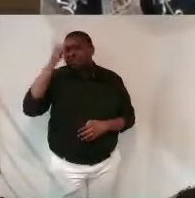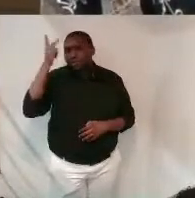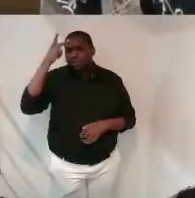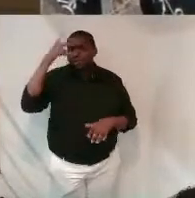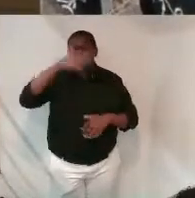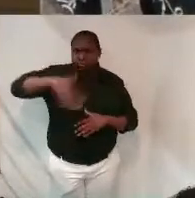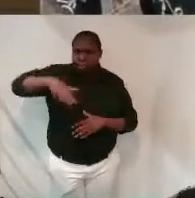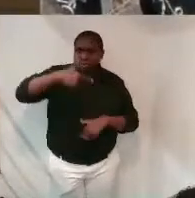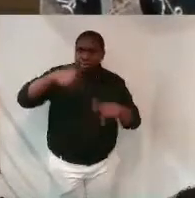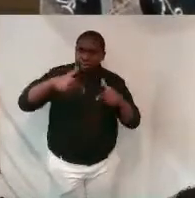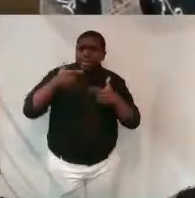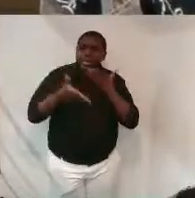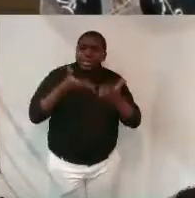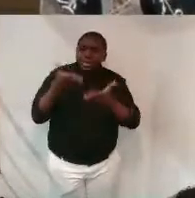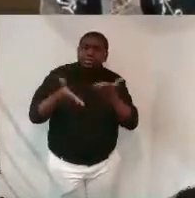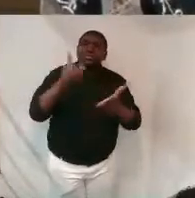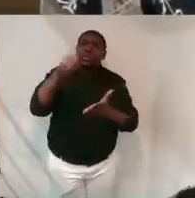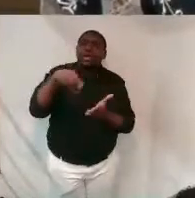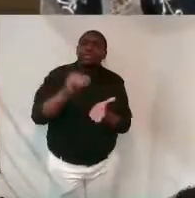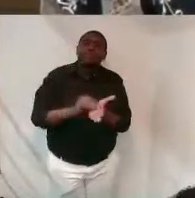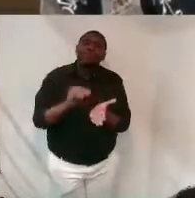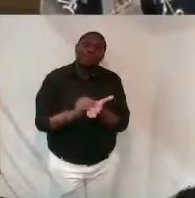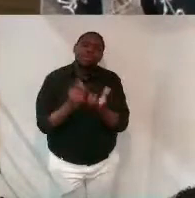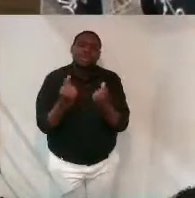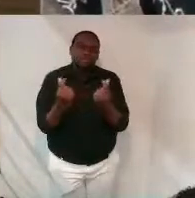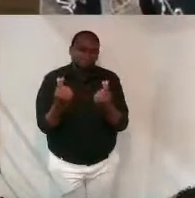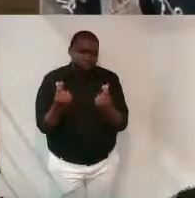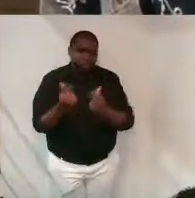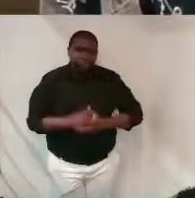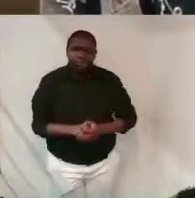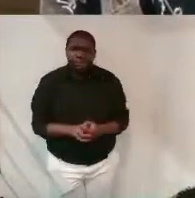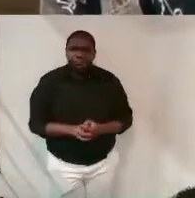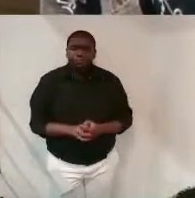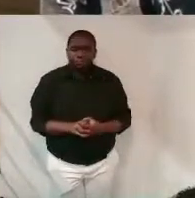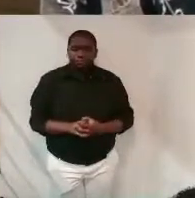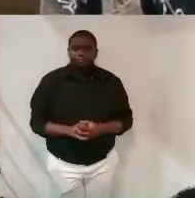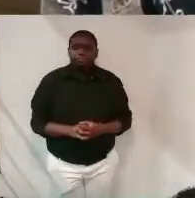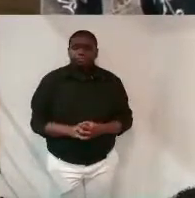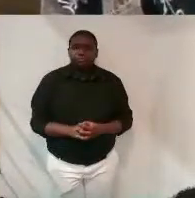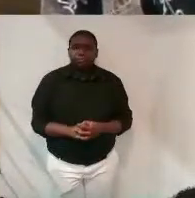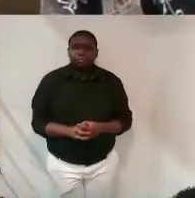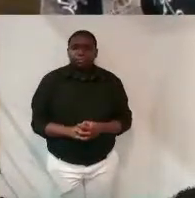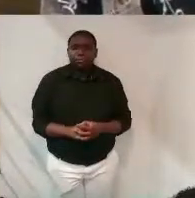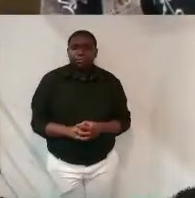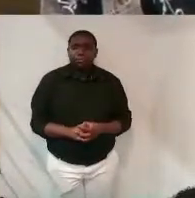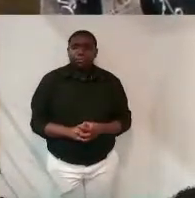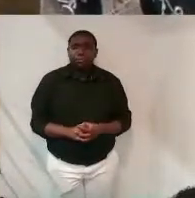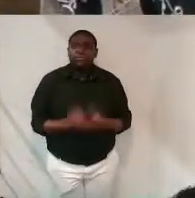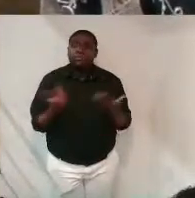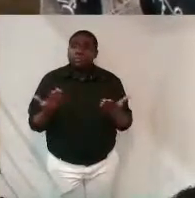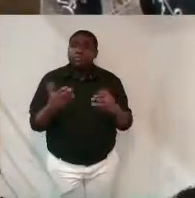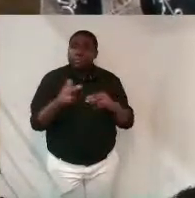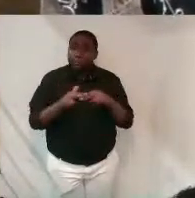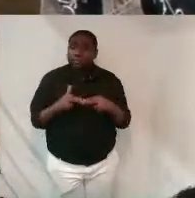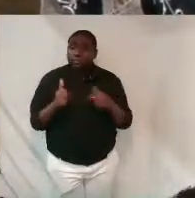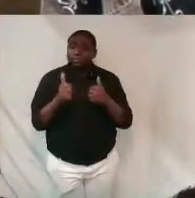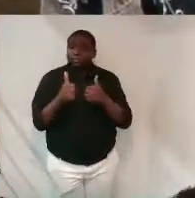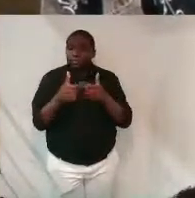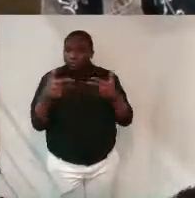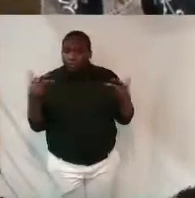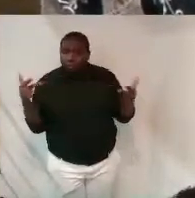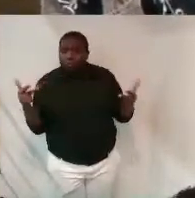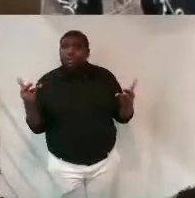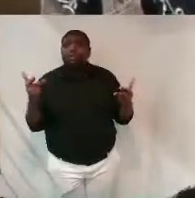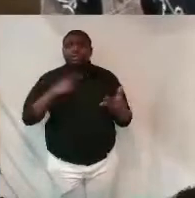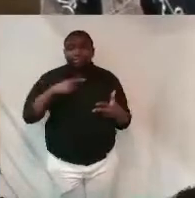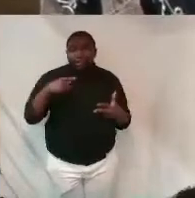de saneamento, é a falta de recursos financeiros. No entanto, a despeito dos instrumentos já previstos, muitas vezes eles